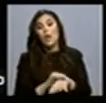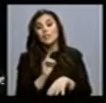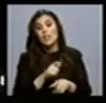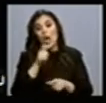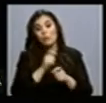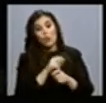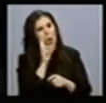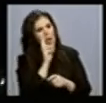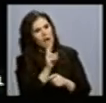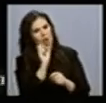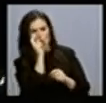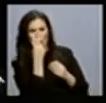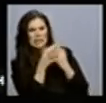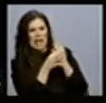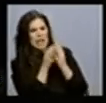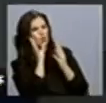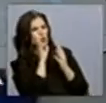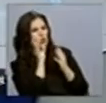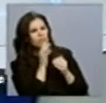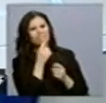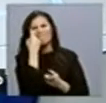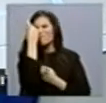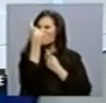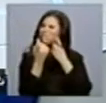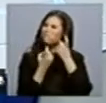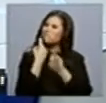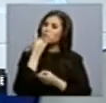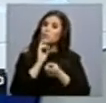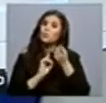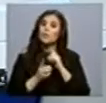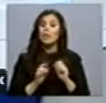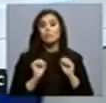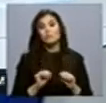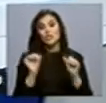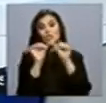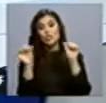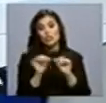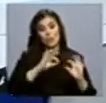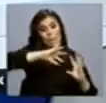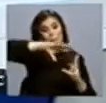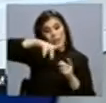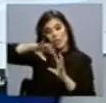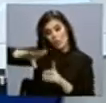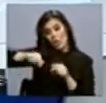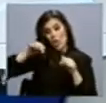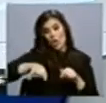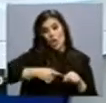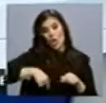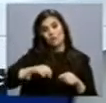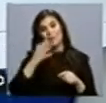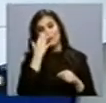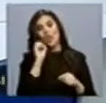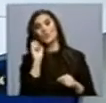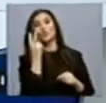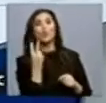estes dois anéis de poeira, começaram logo a pensar no quê? No nosso próprio Sistema Solar. Nós temos uma espécie também de dois anéis,